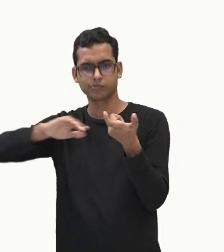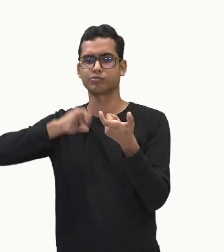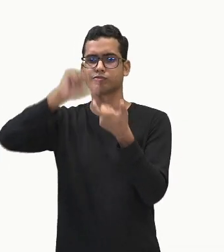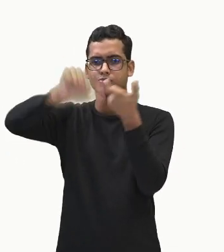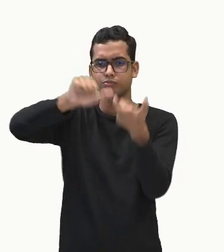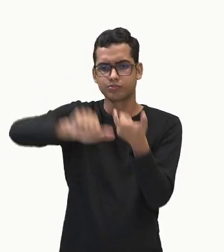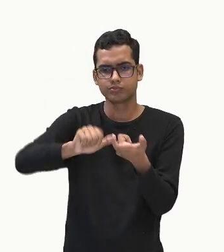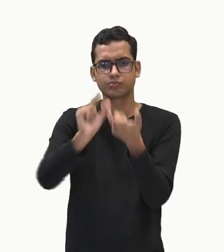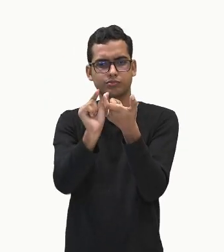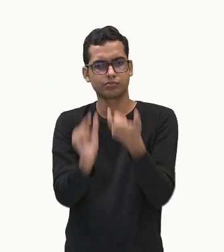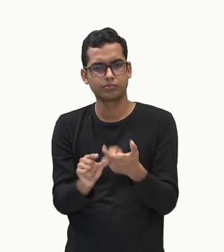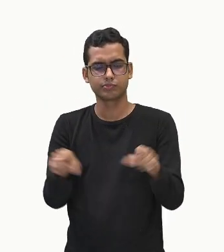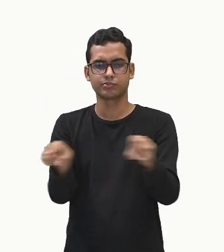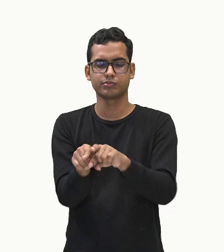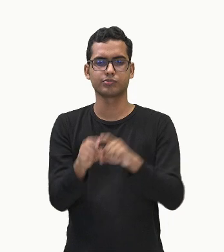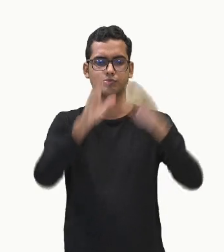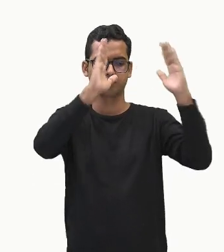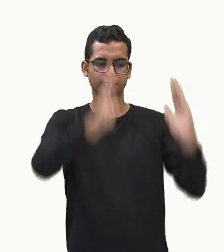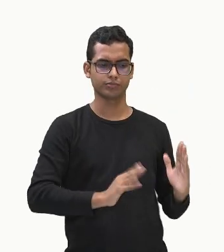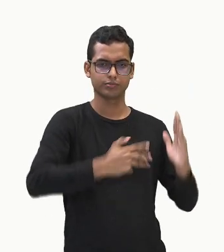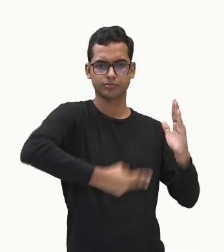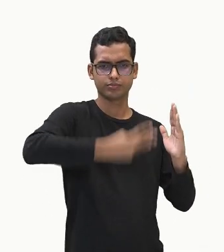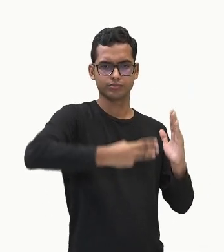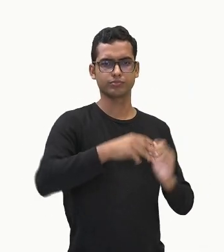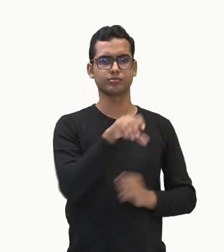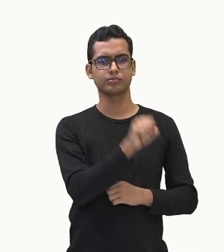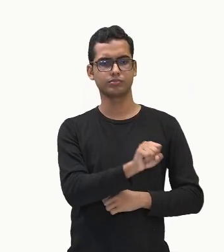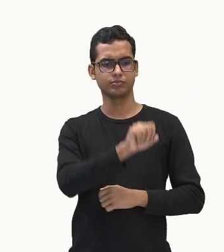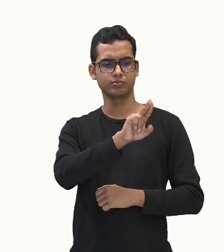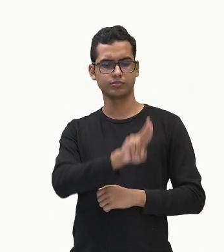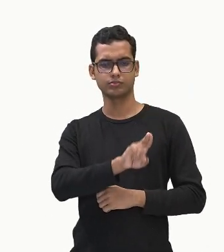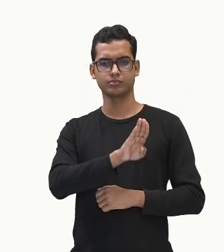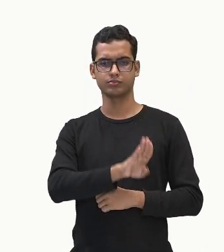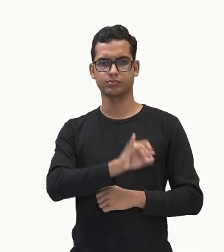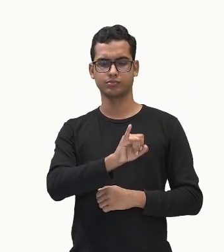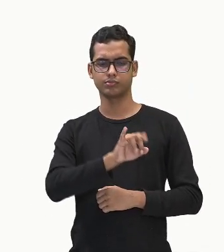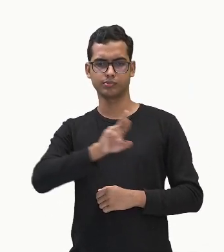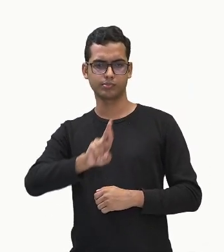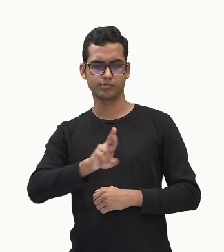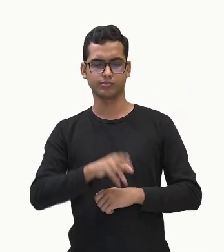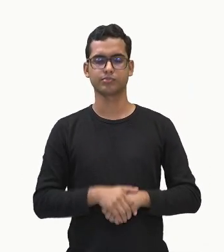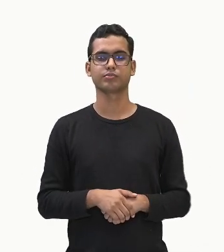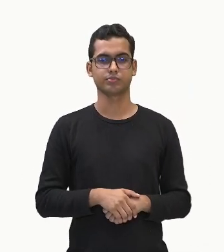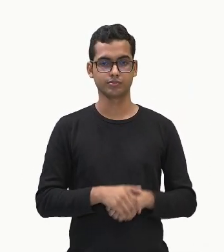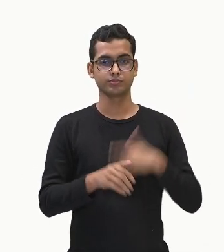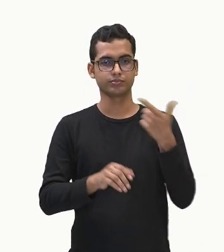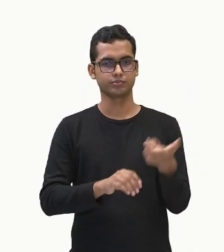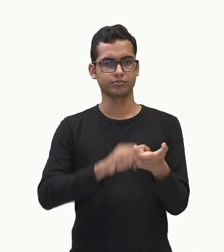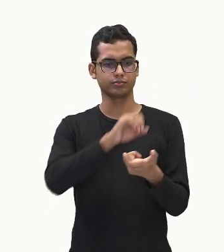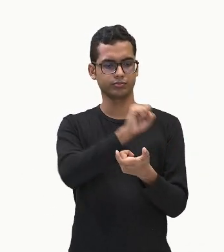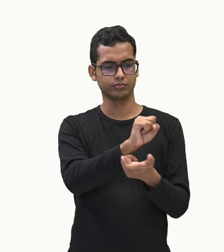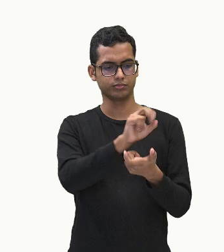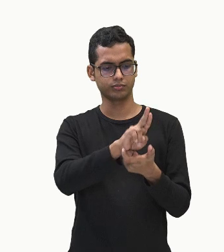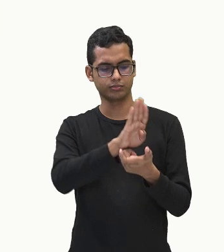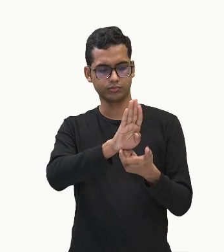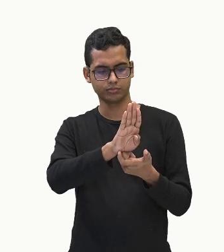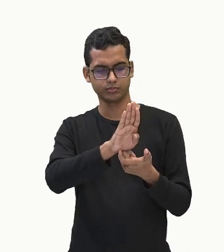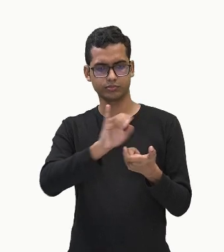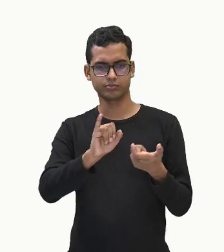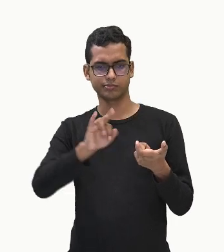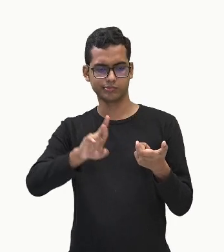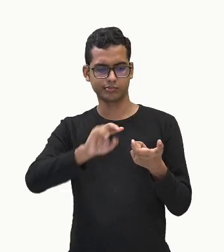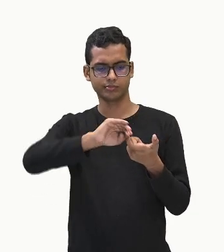Verbo subir, yo subo, tu subes, ele, usted sube.